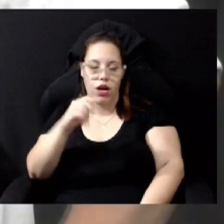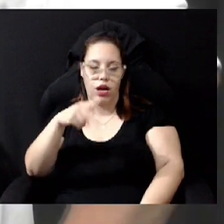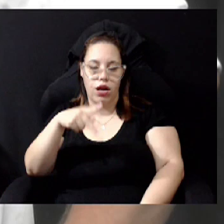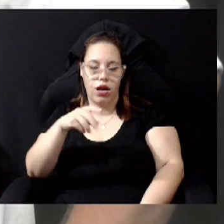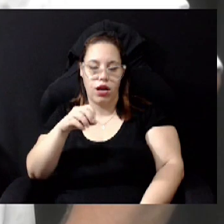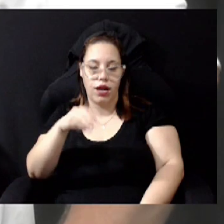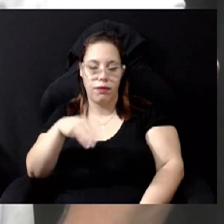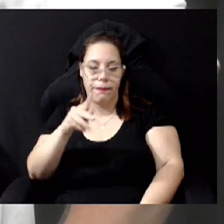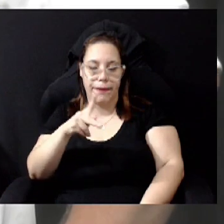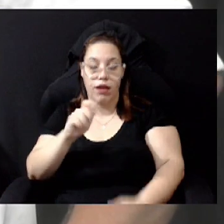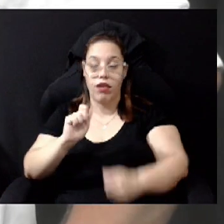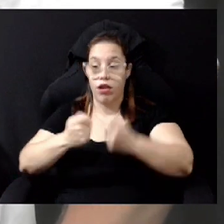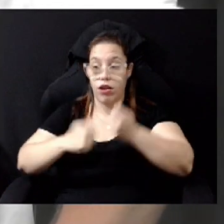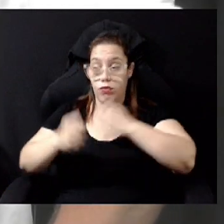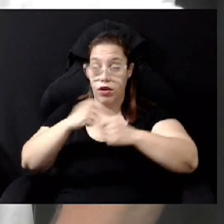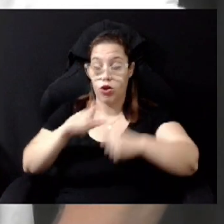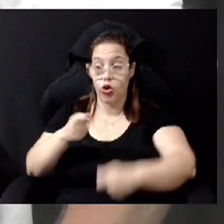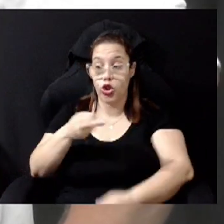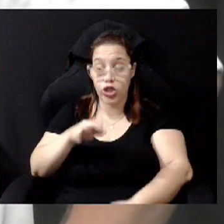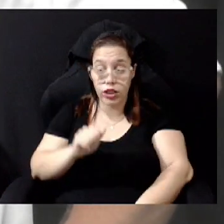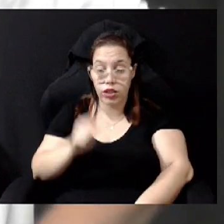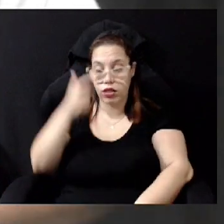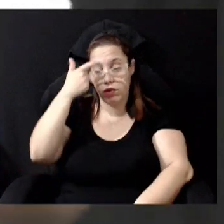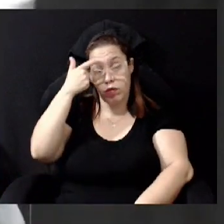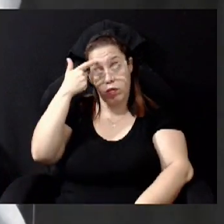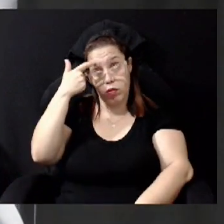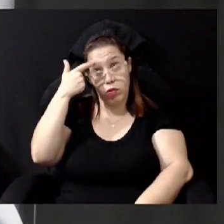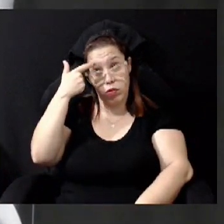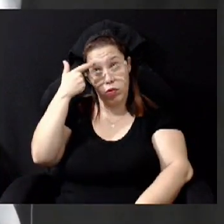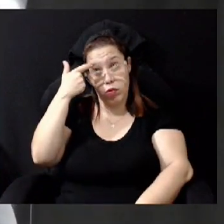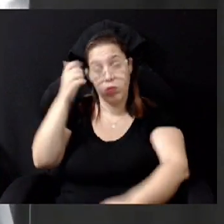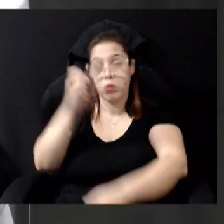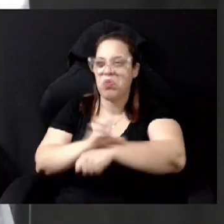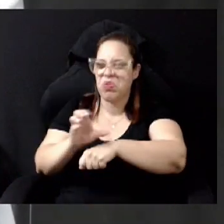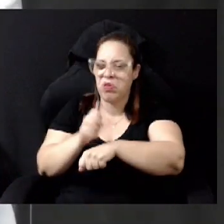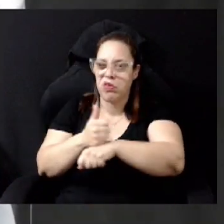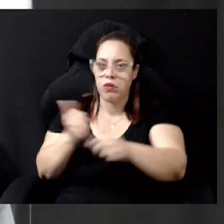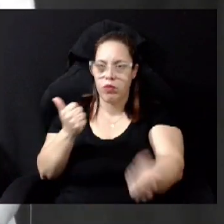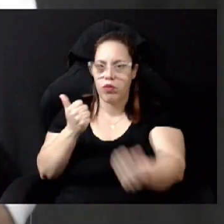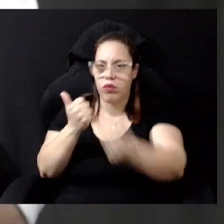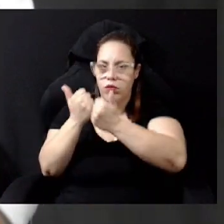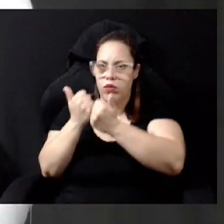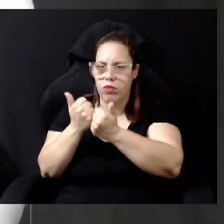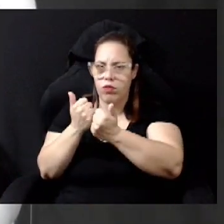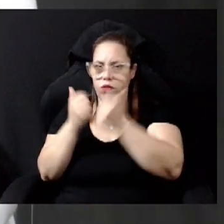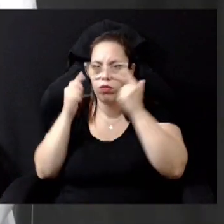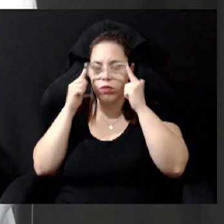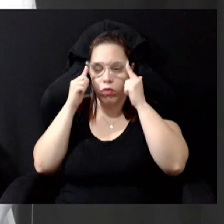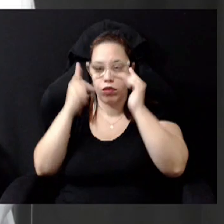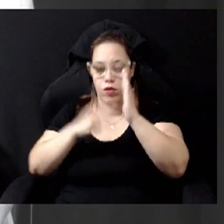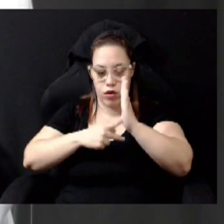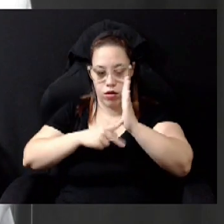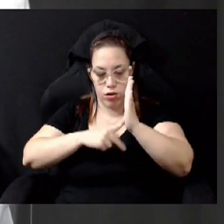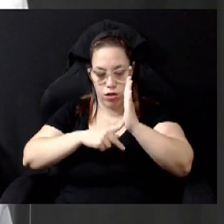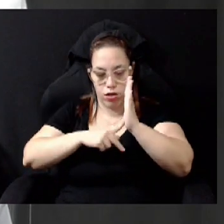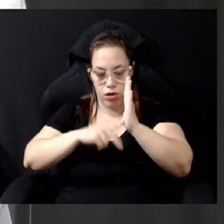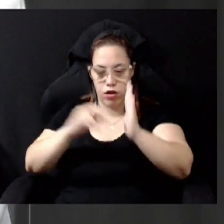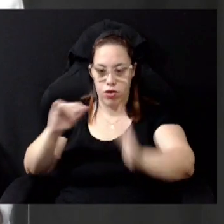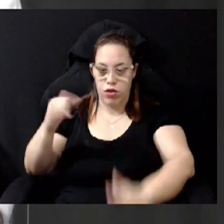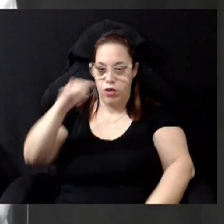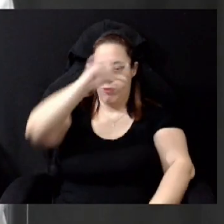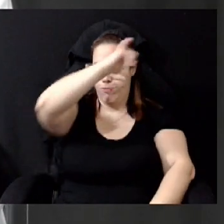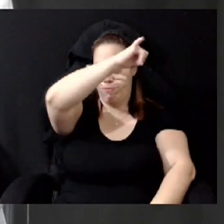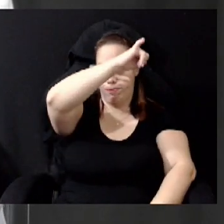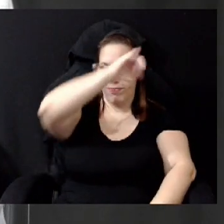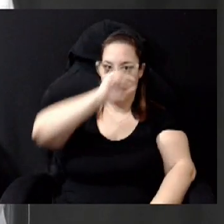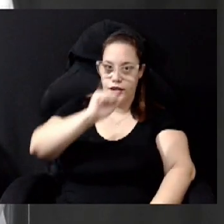administração. Aliás, um curso dado em parceria com o Sindicato dos Aeroportuários. Das